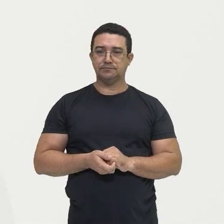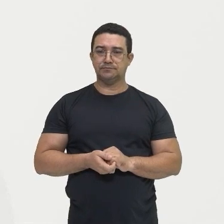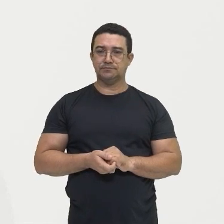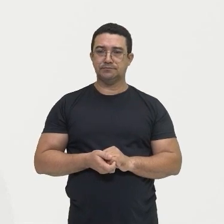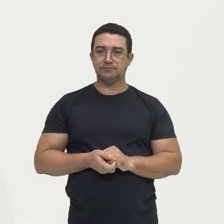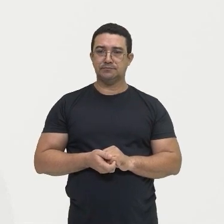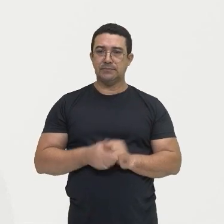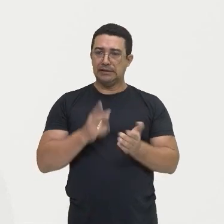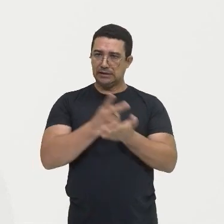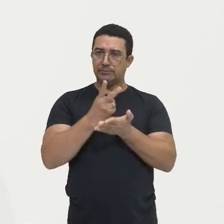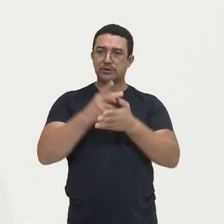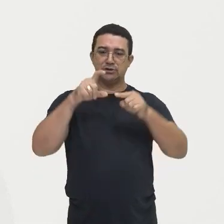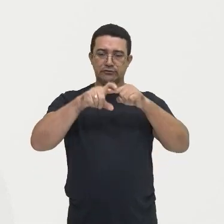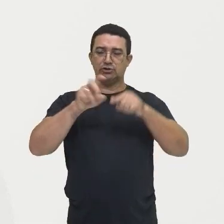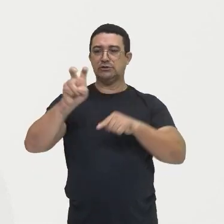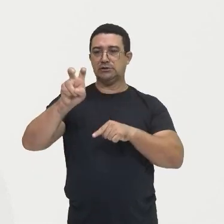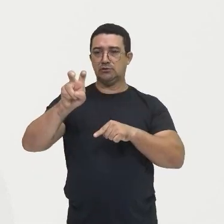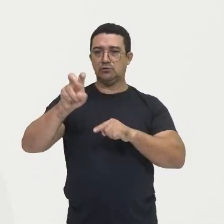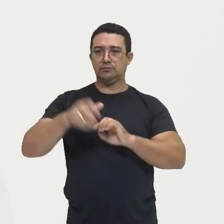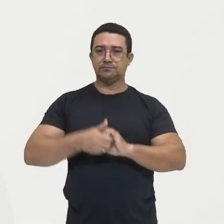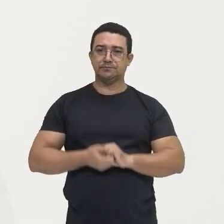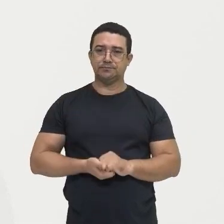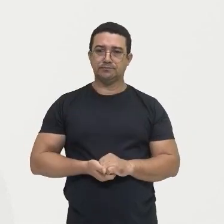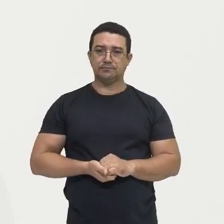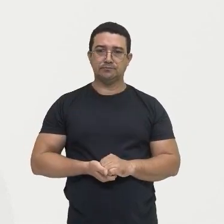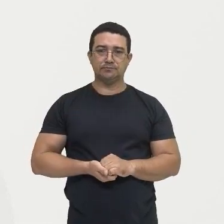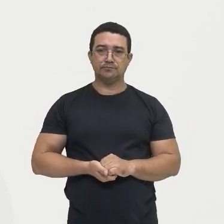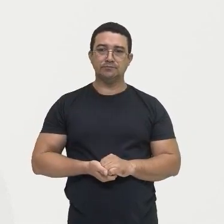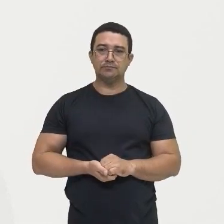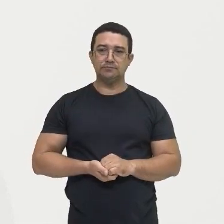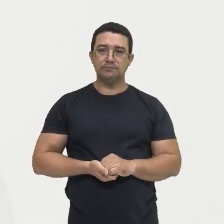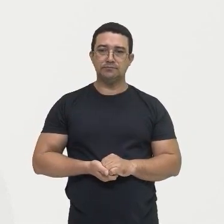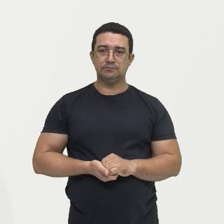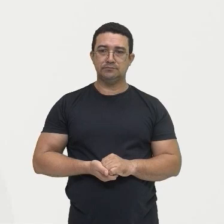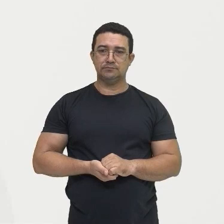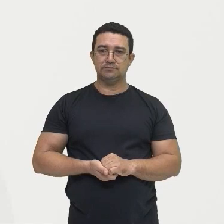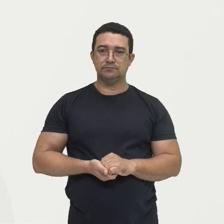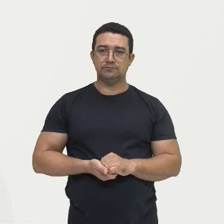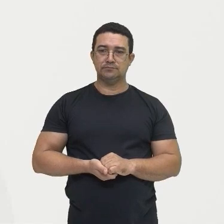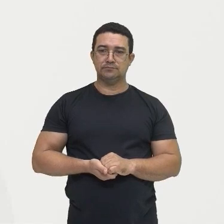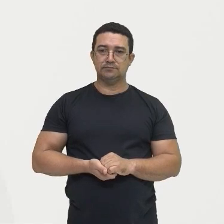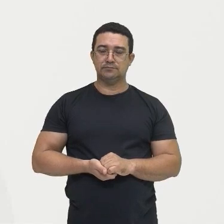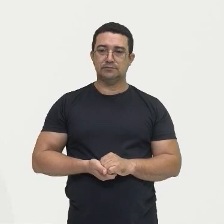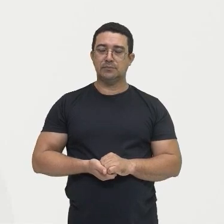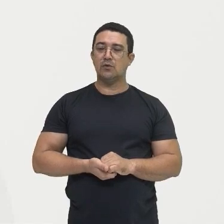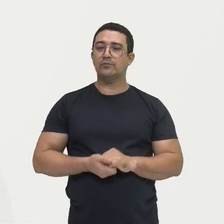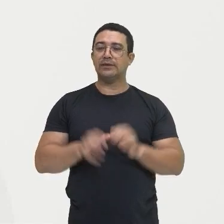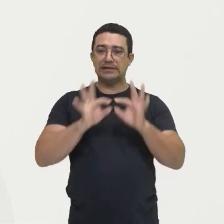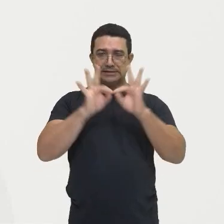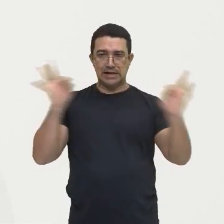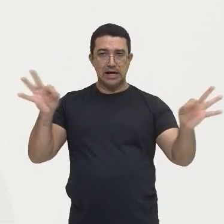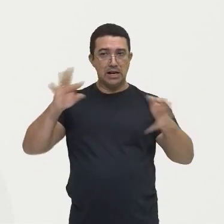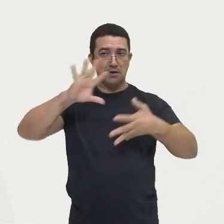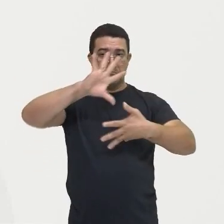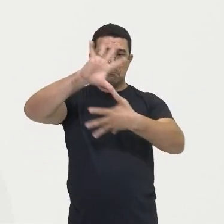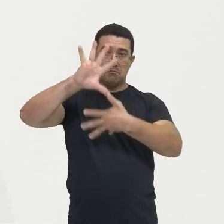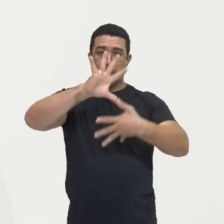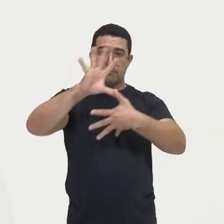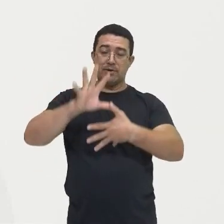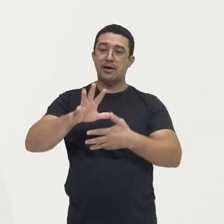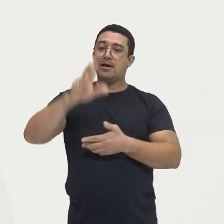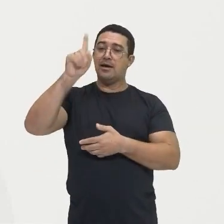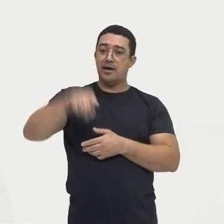5. E aqui embaixo eu divido pelo igual valor. Então, eu tenho 1 para 200. Então, a escala desse mapa é 1